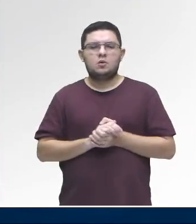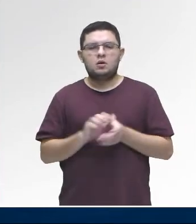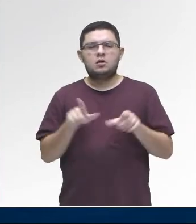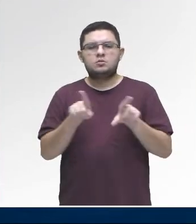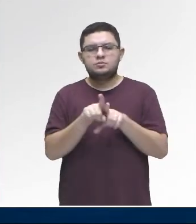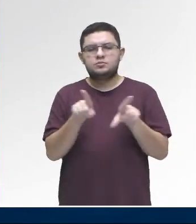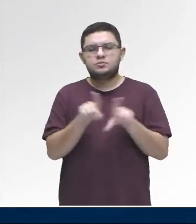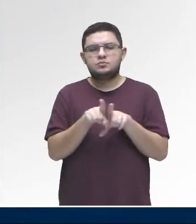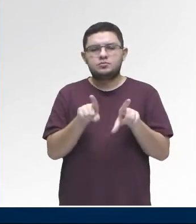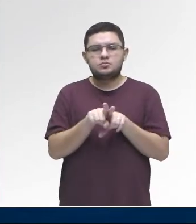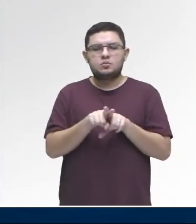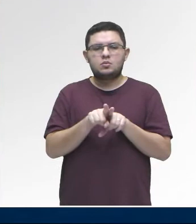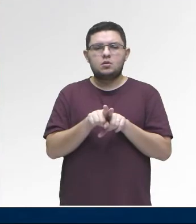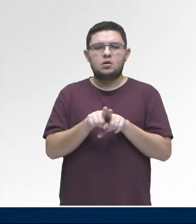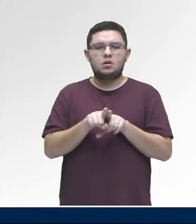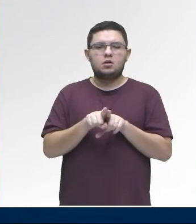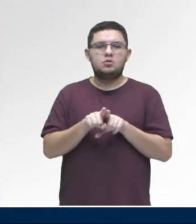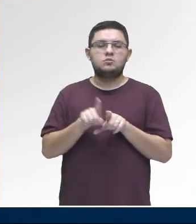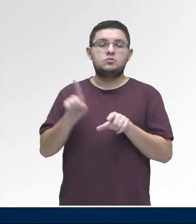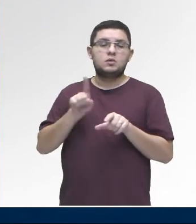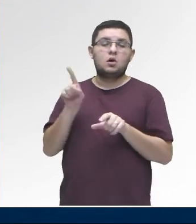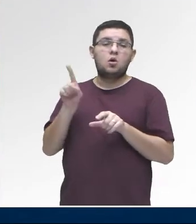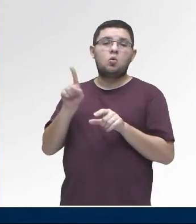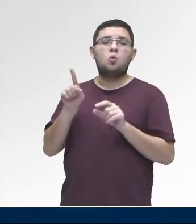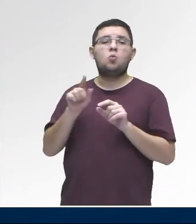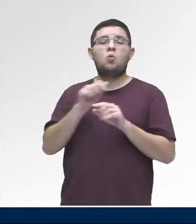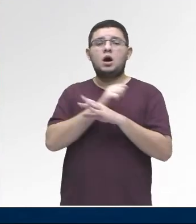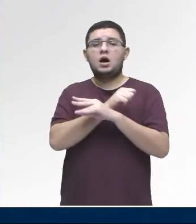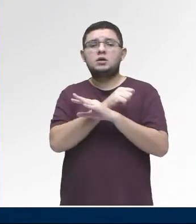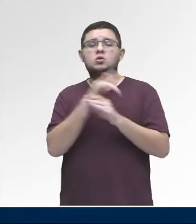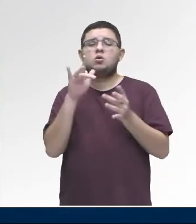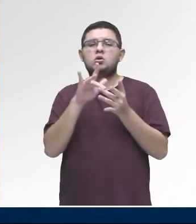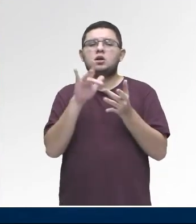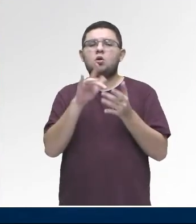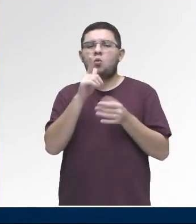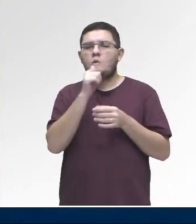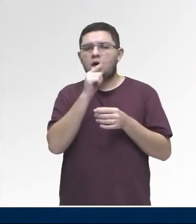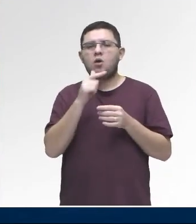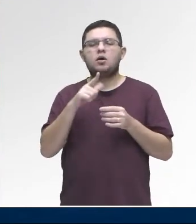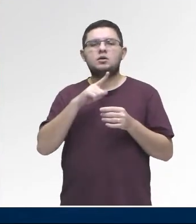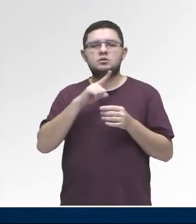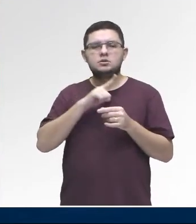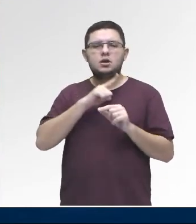de água, um ácido sofre ionização,